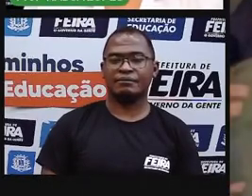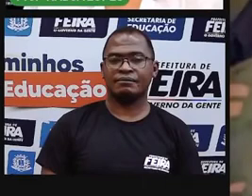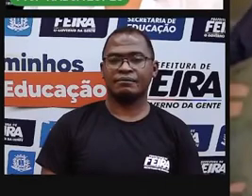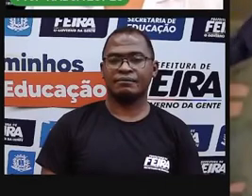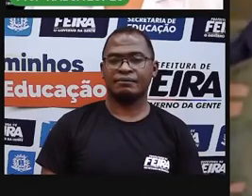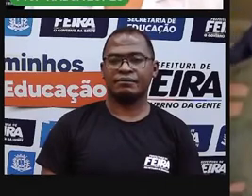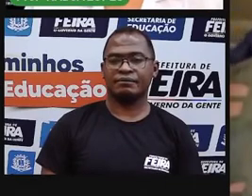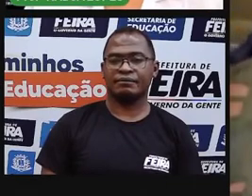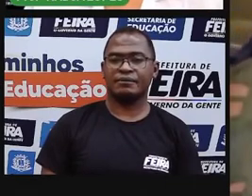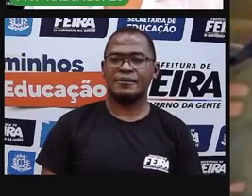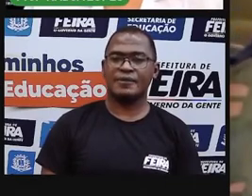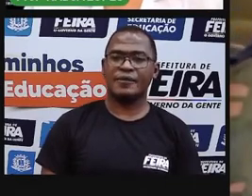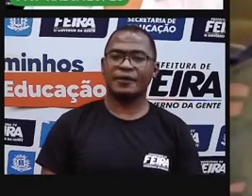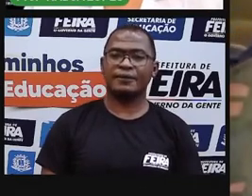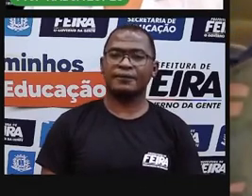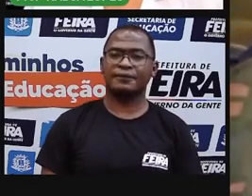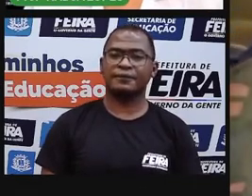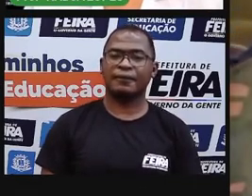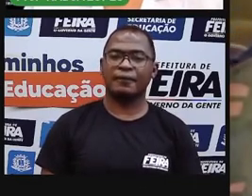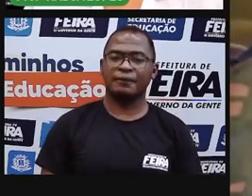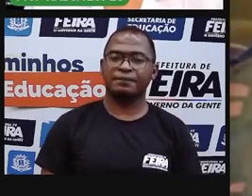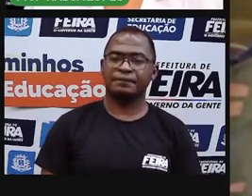E aí